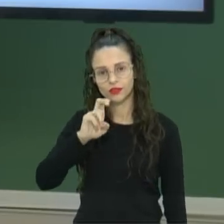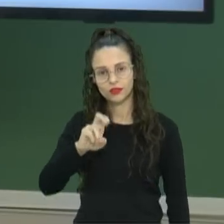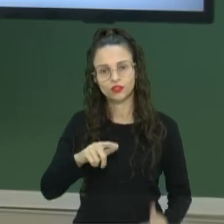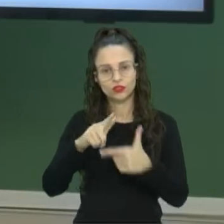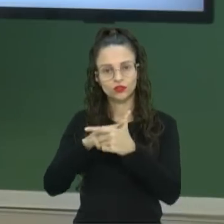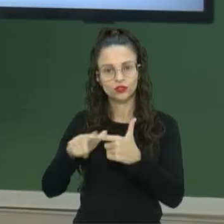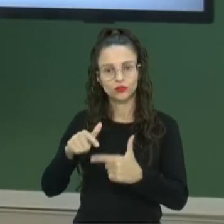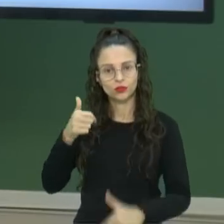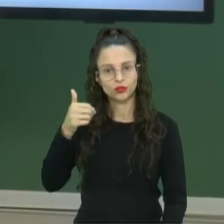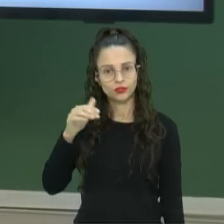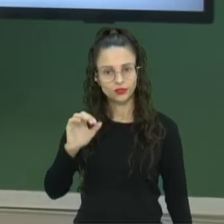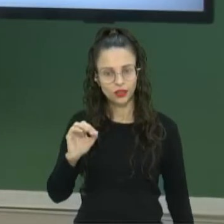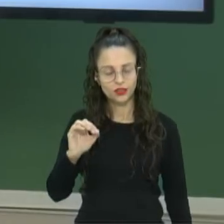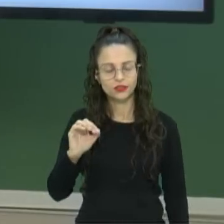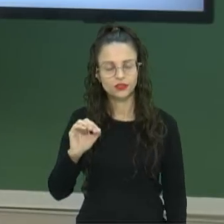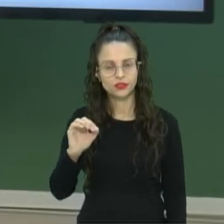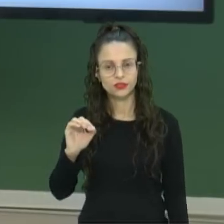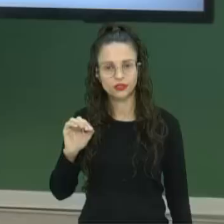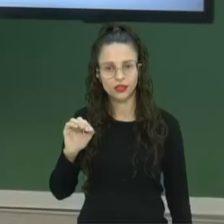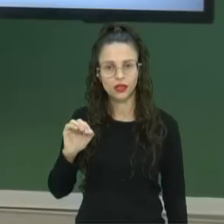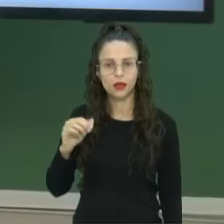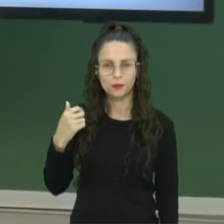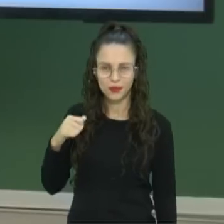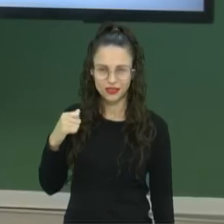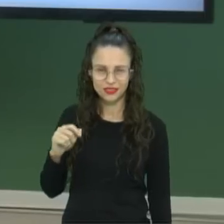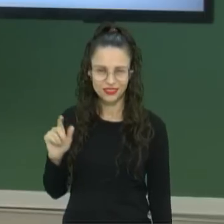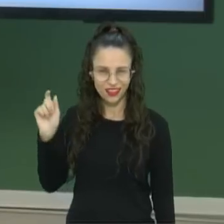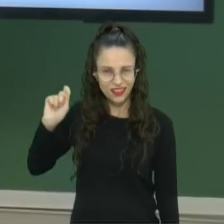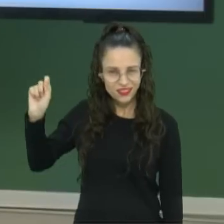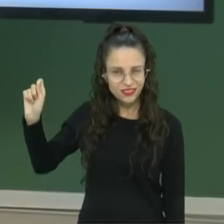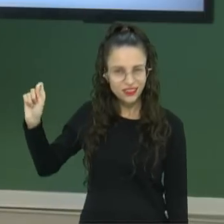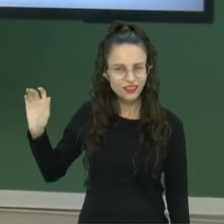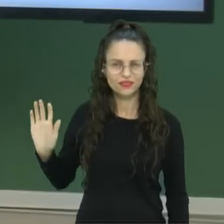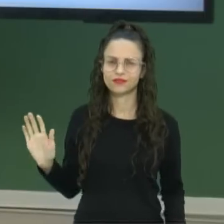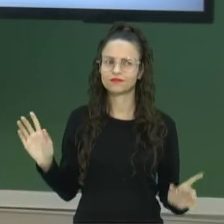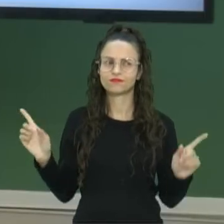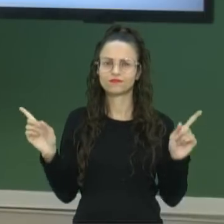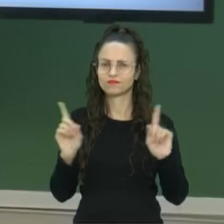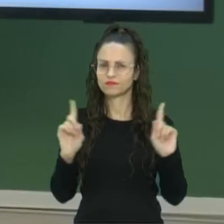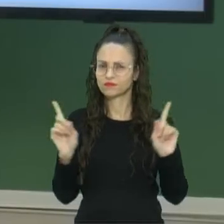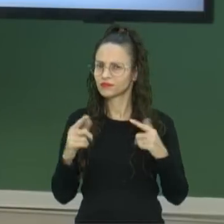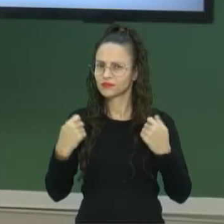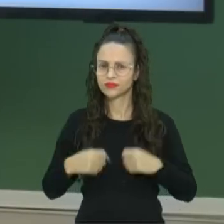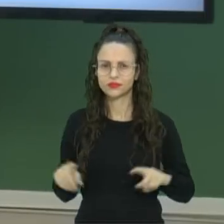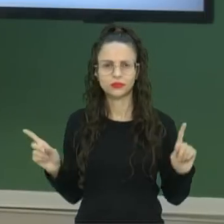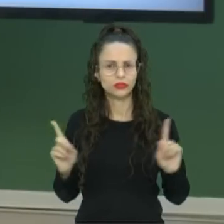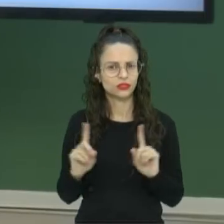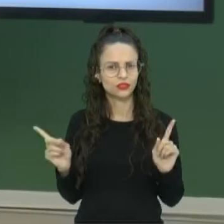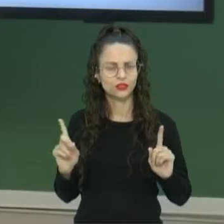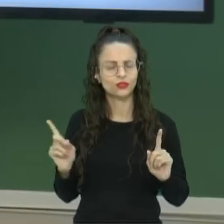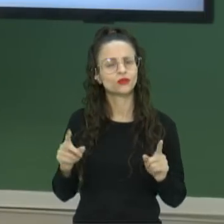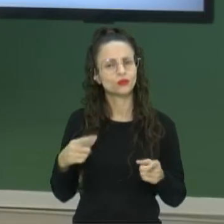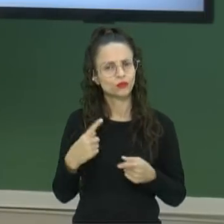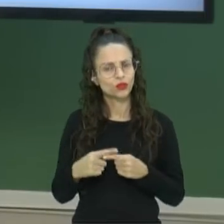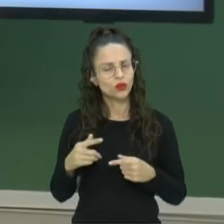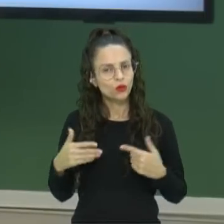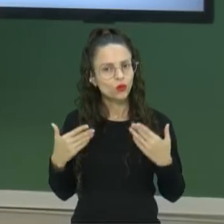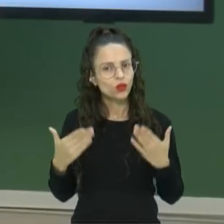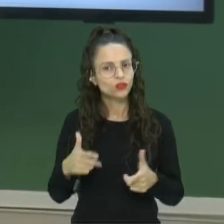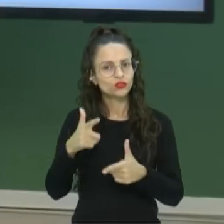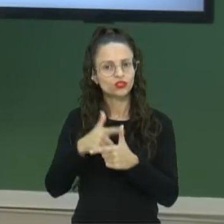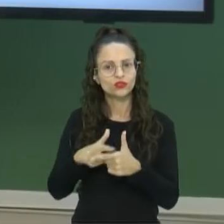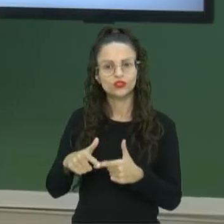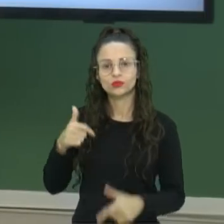10. Divisão por 10, eu preciso ir para o quadro? Não preciso não. Porque quando nós dividimos